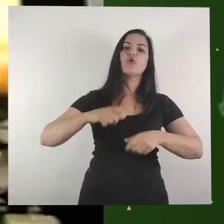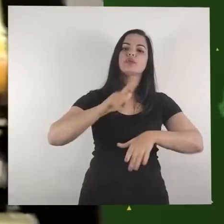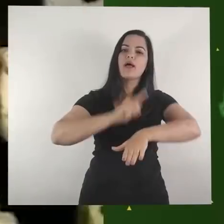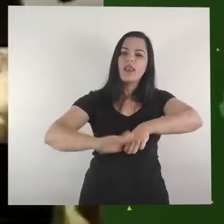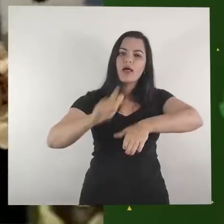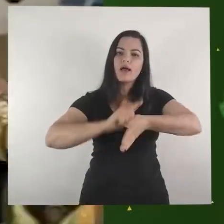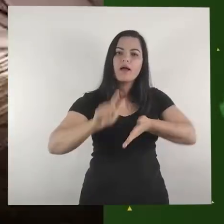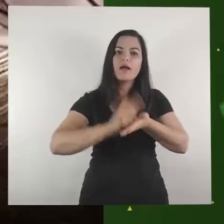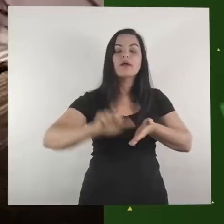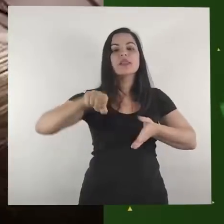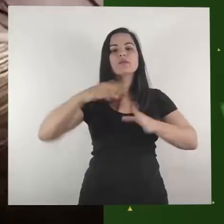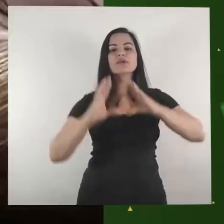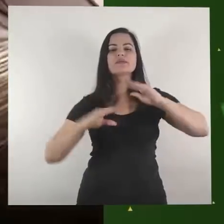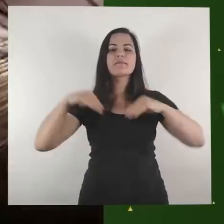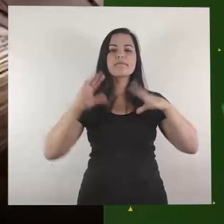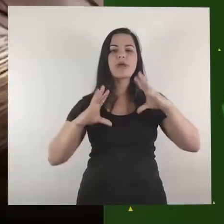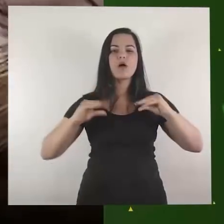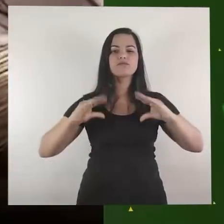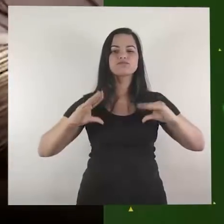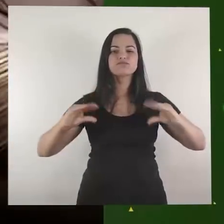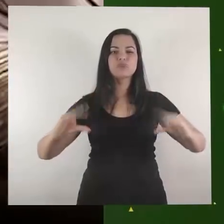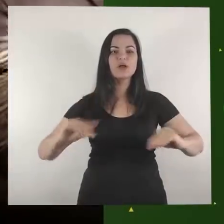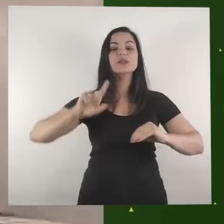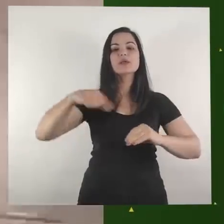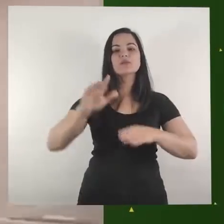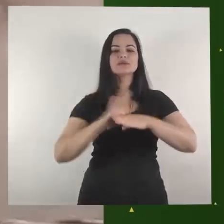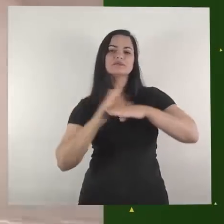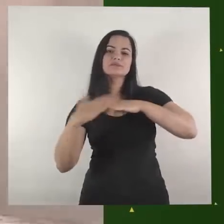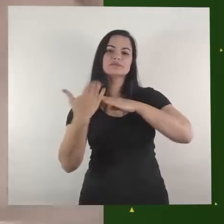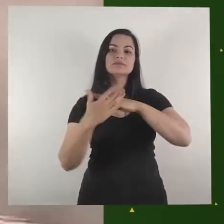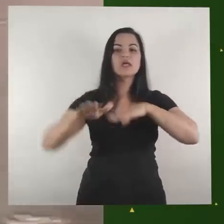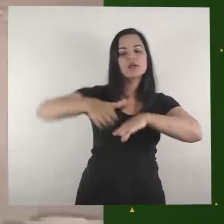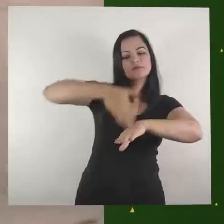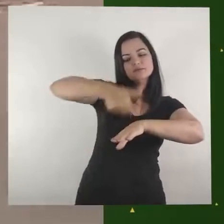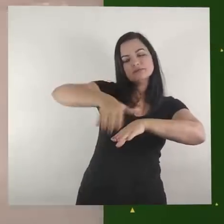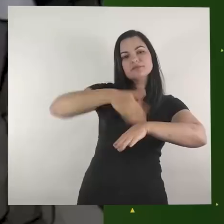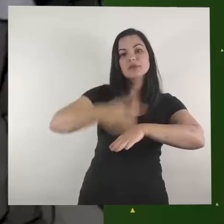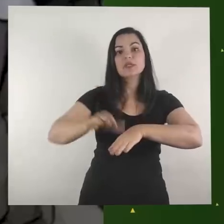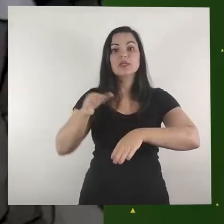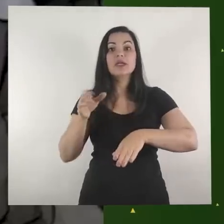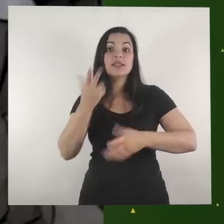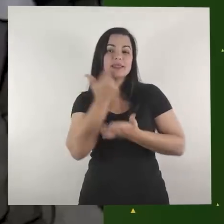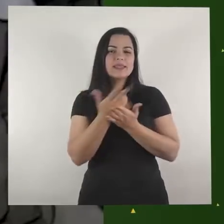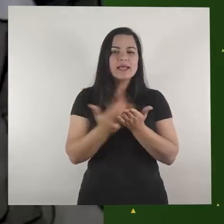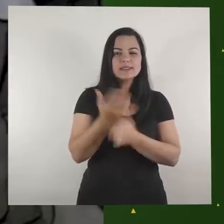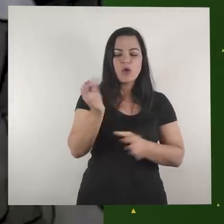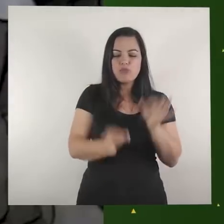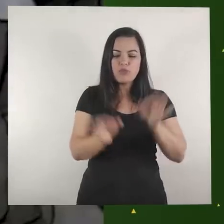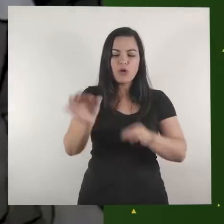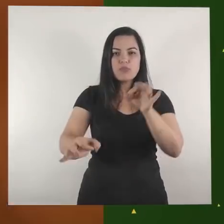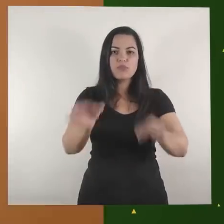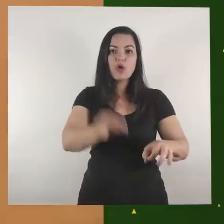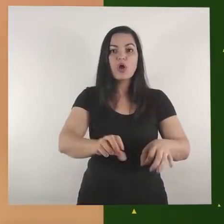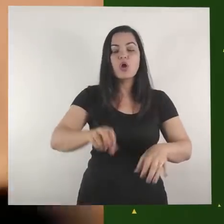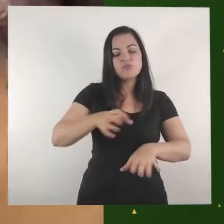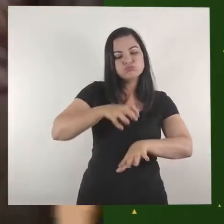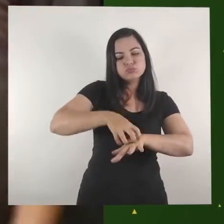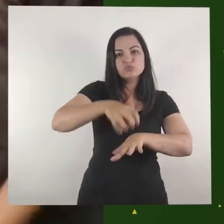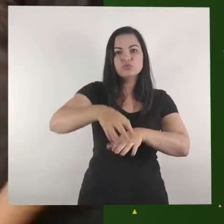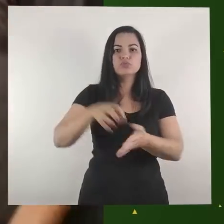o amaciamento e o acabamento, onde o couro é pintado, estampado ou